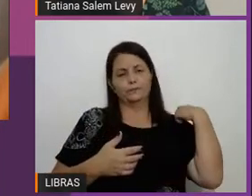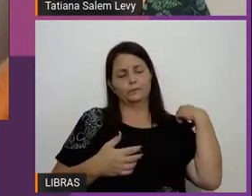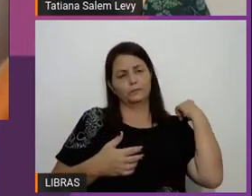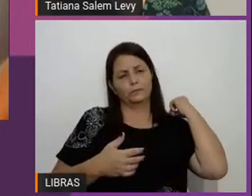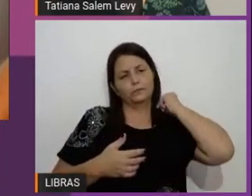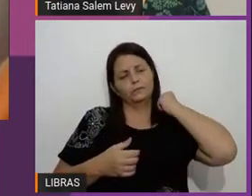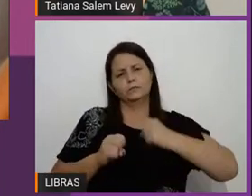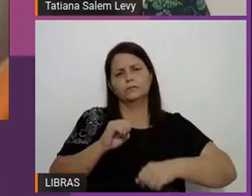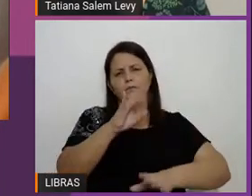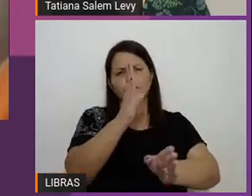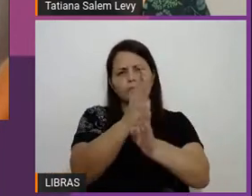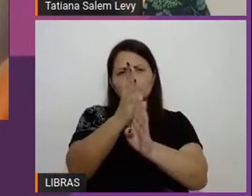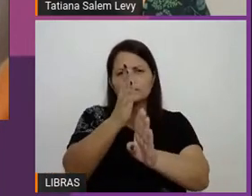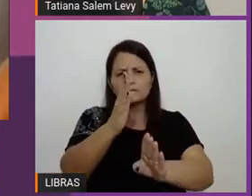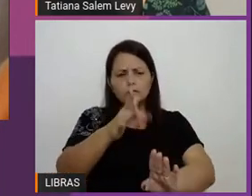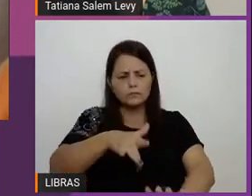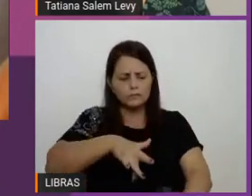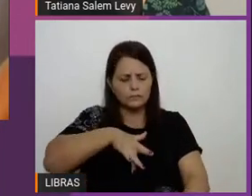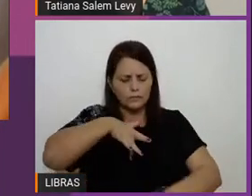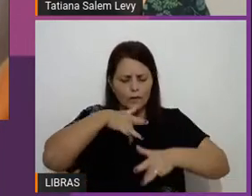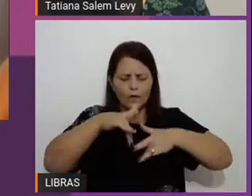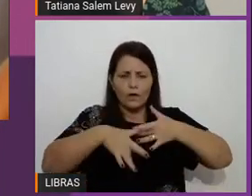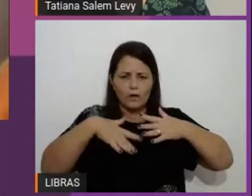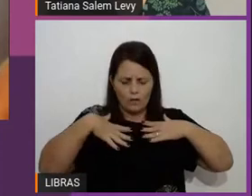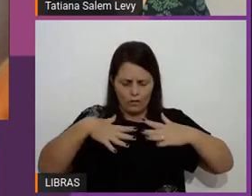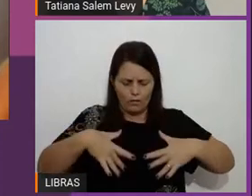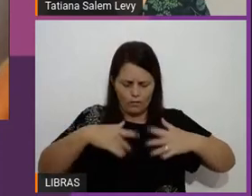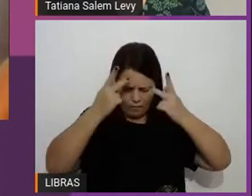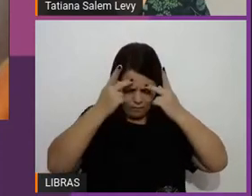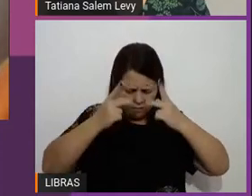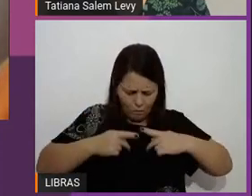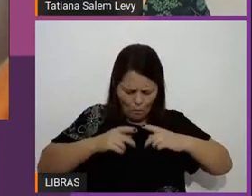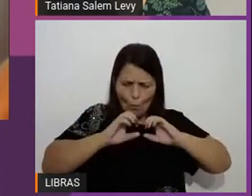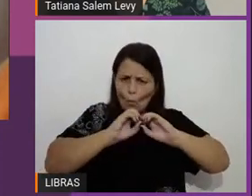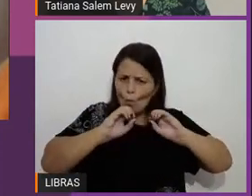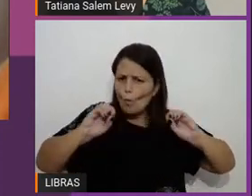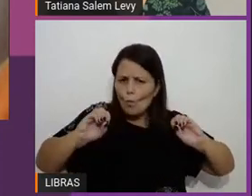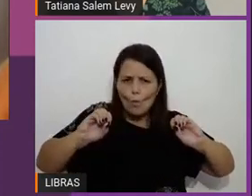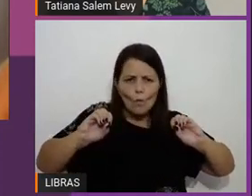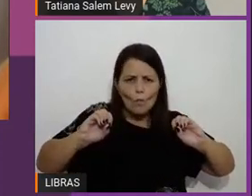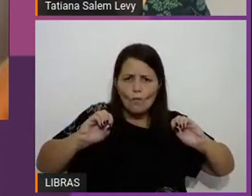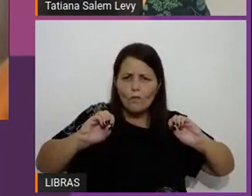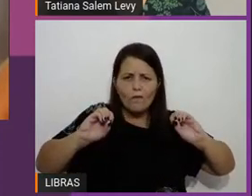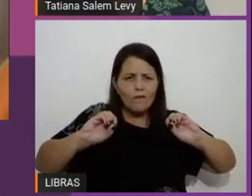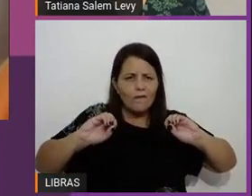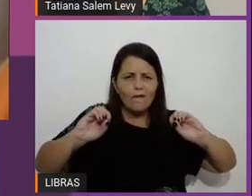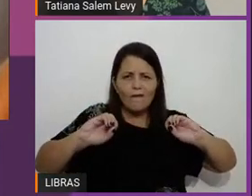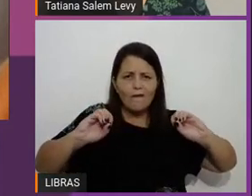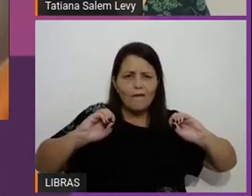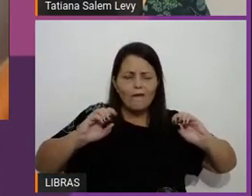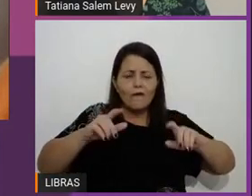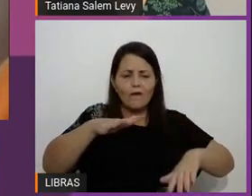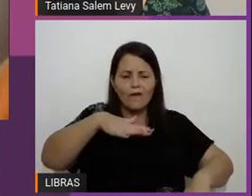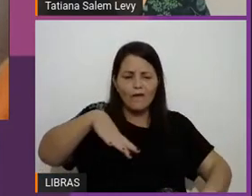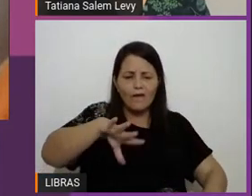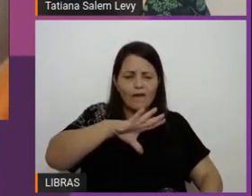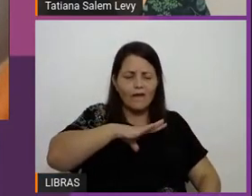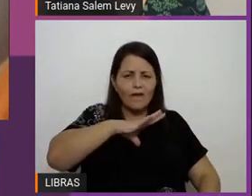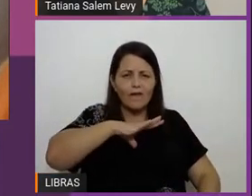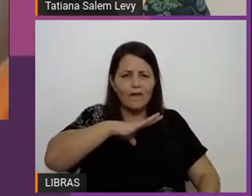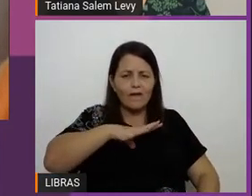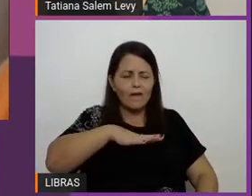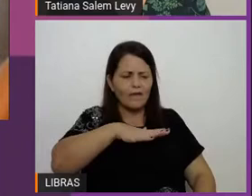você descobriu pela primeira vez seu corpo não era seu e veio Orelha não fictícia cidade de